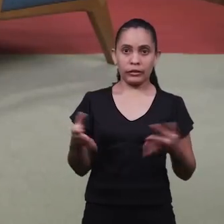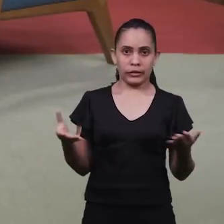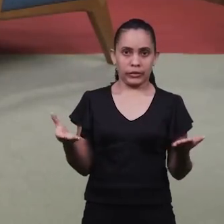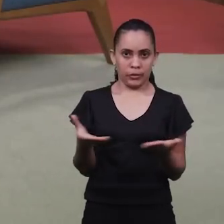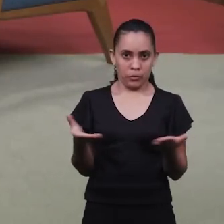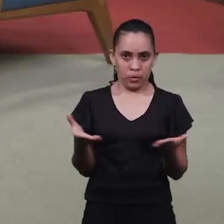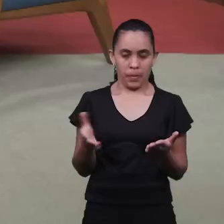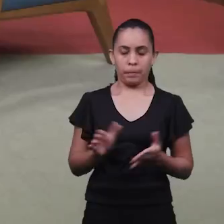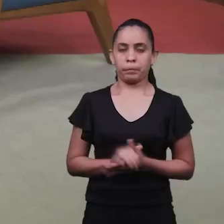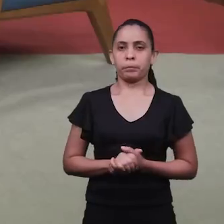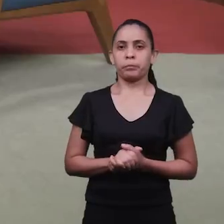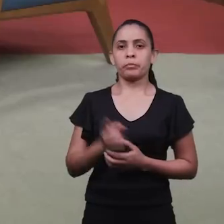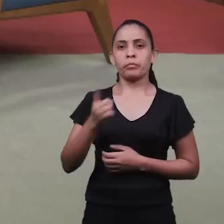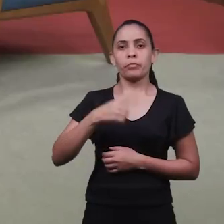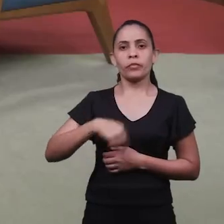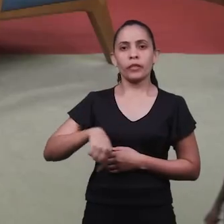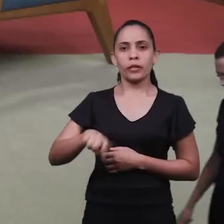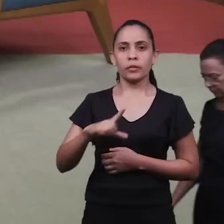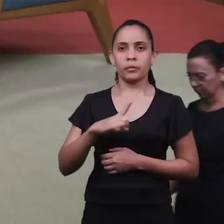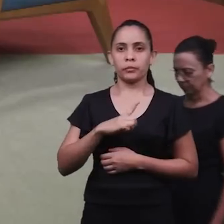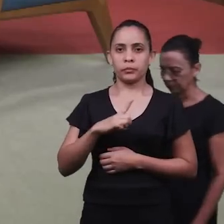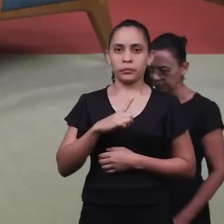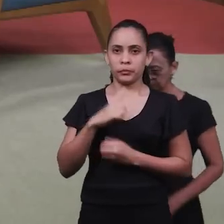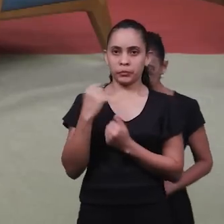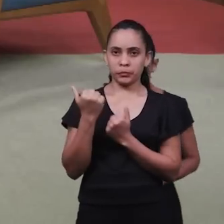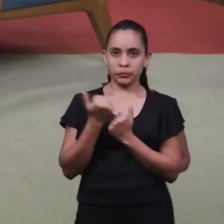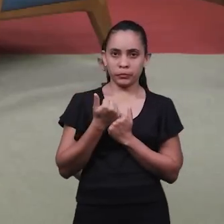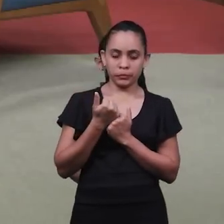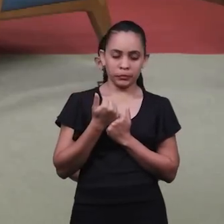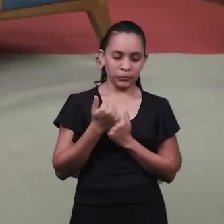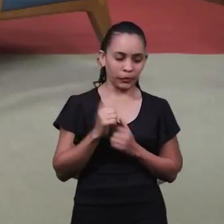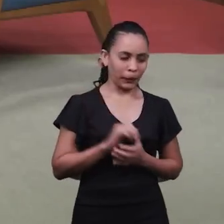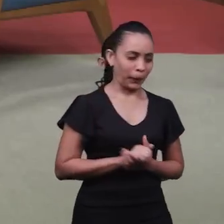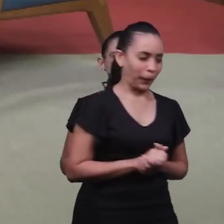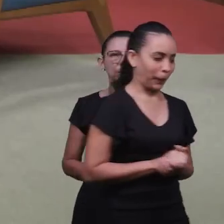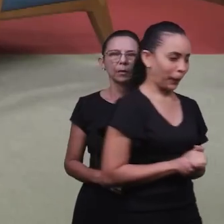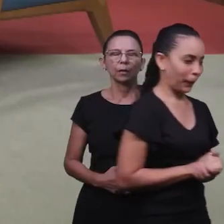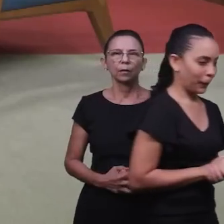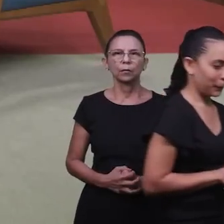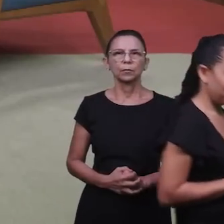para ficar assim, para alguns, né, que às vezes são novos,